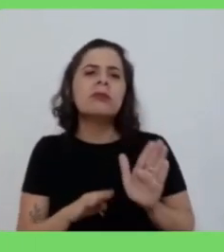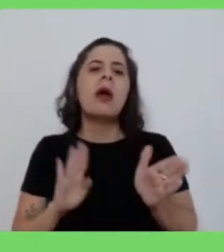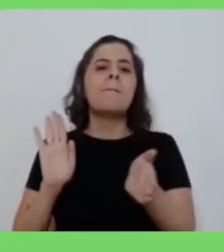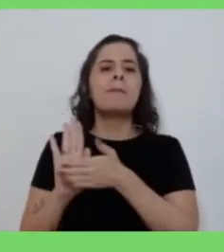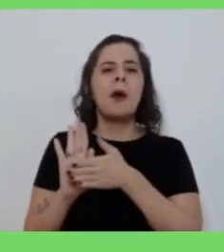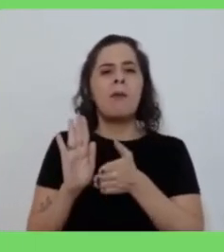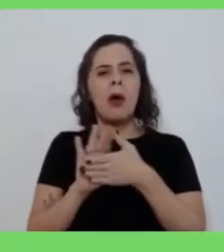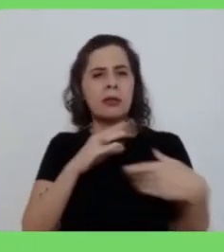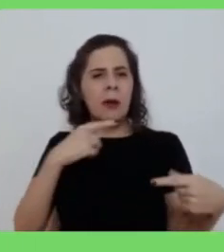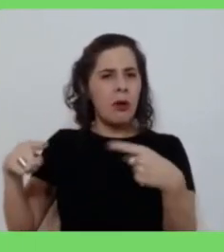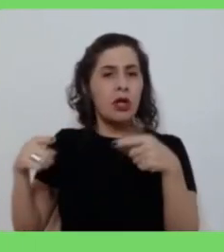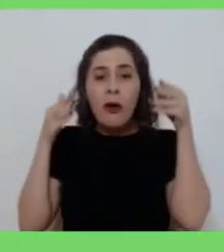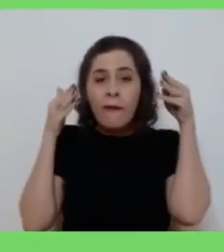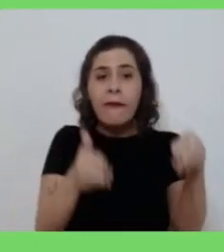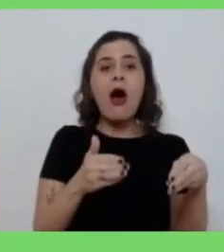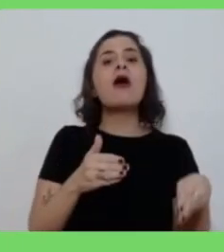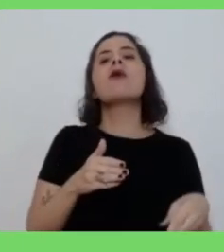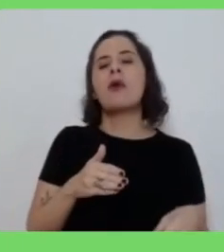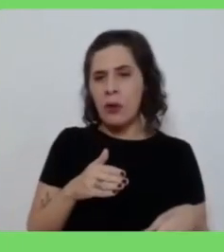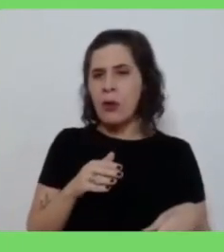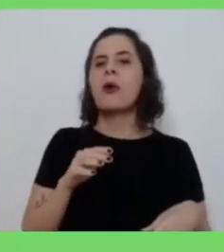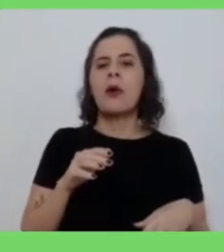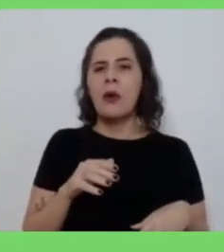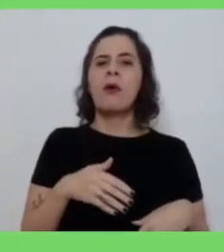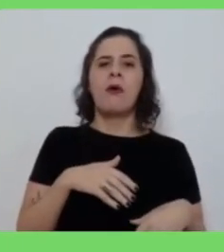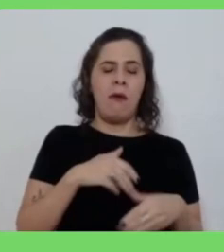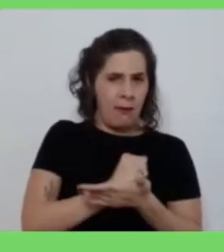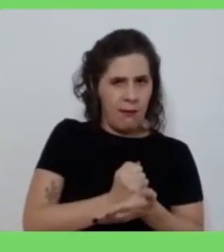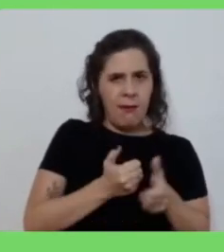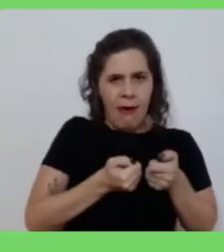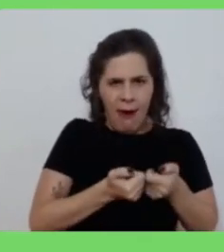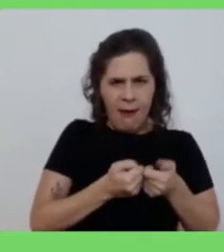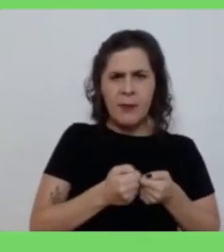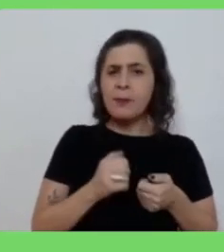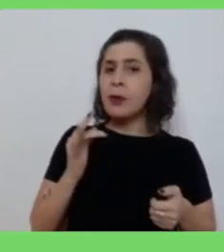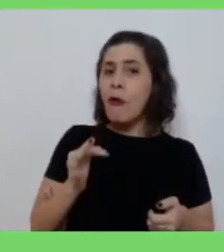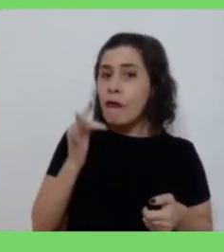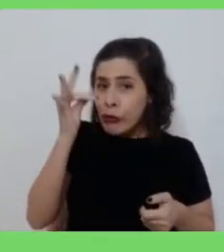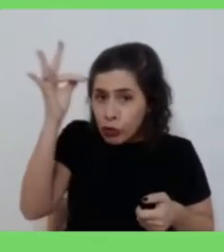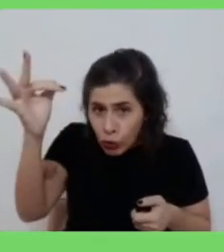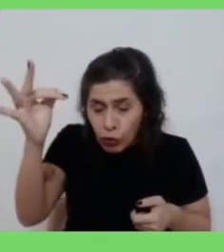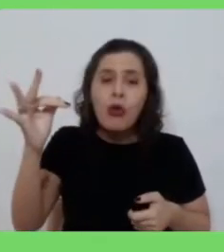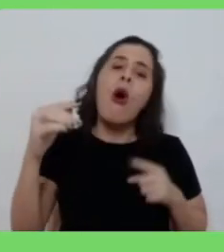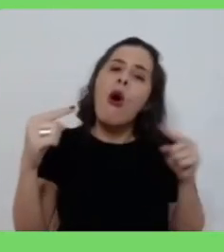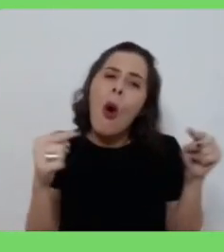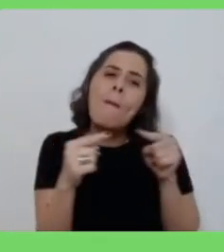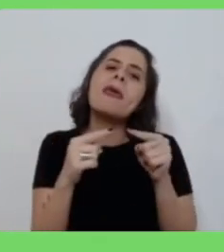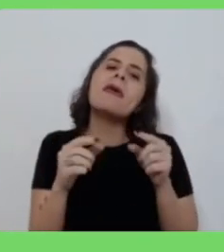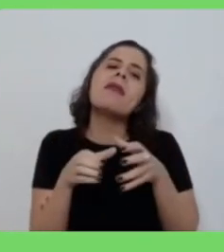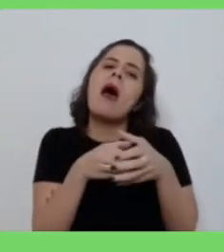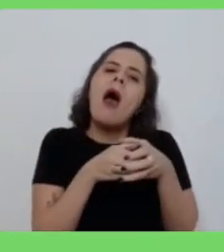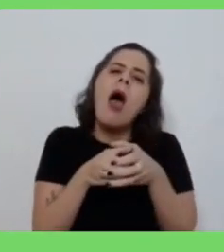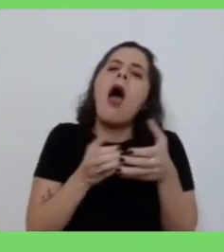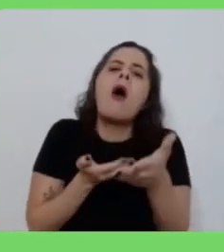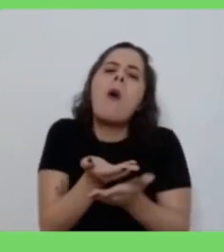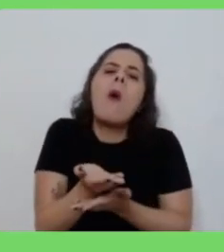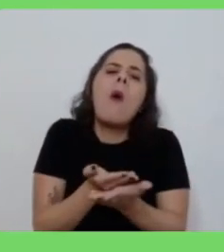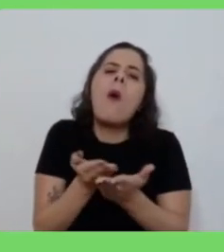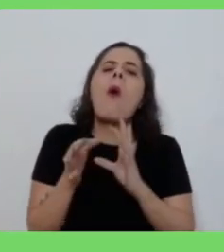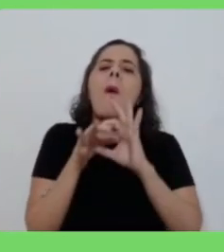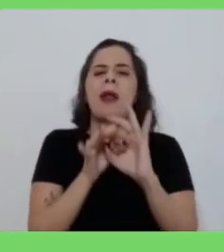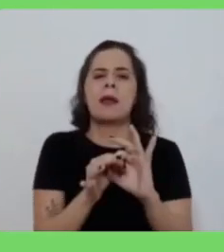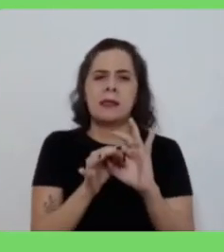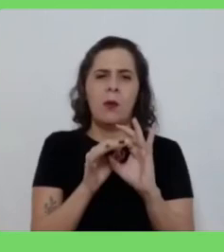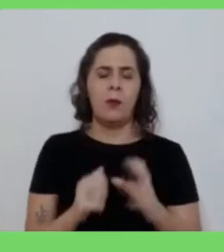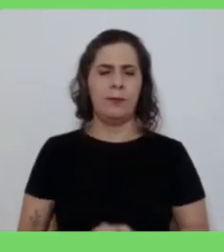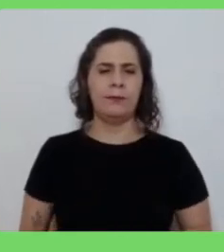já conseguiu colocar na tela eh projeto o futuro é cor cooperativo tô vendo aqui só se não tá se tá